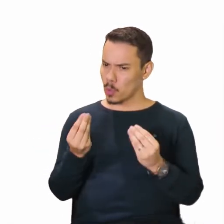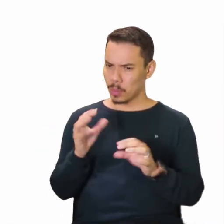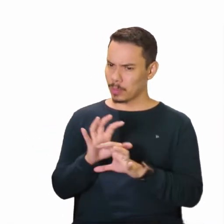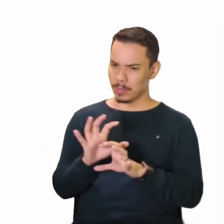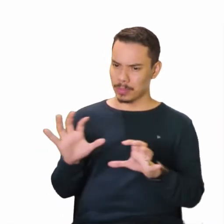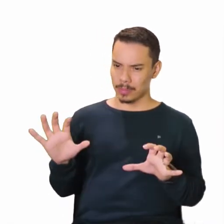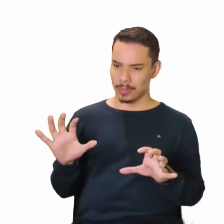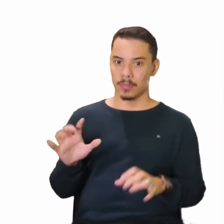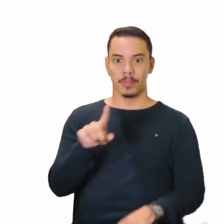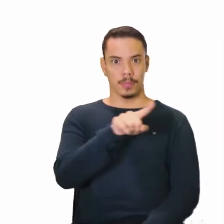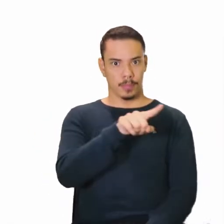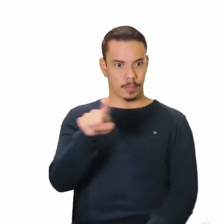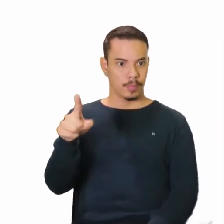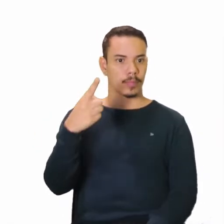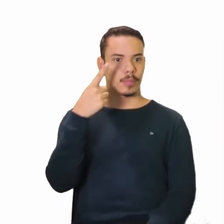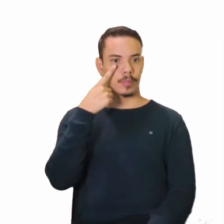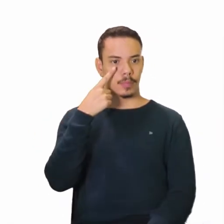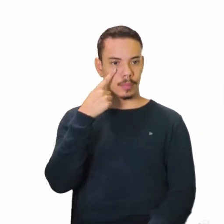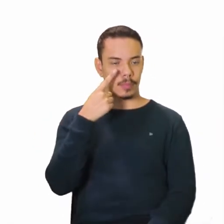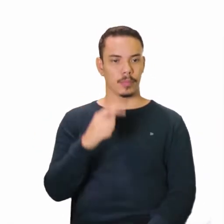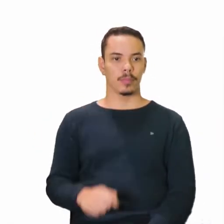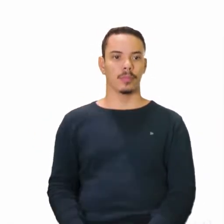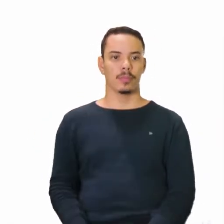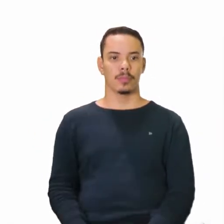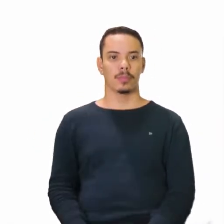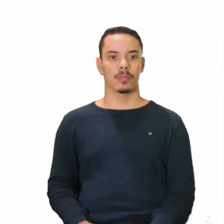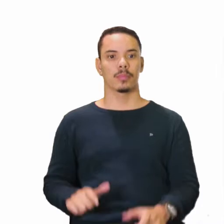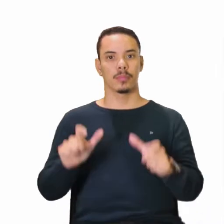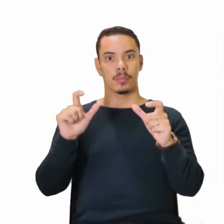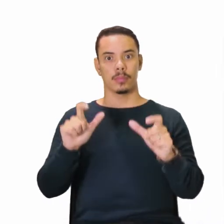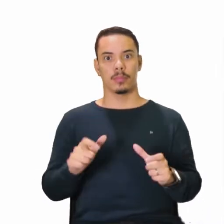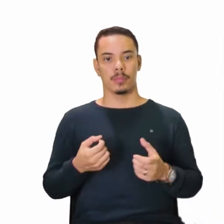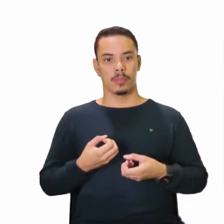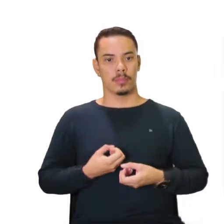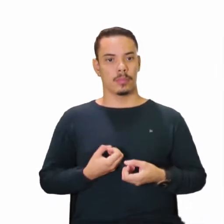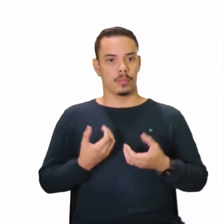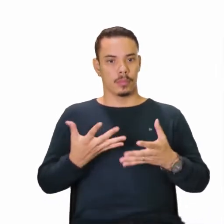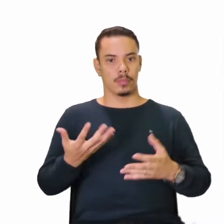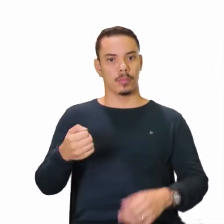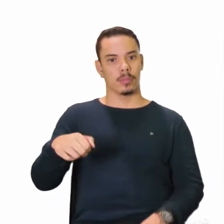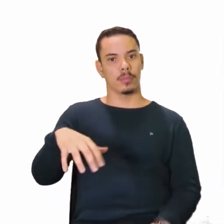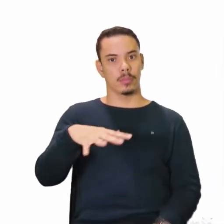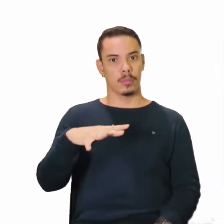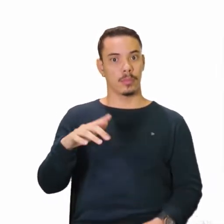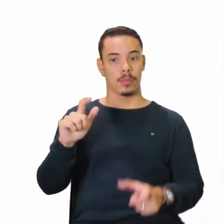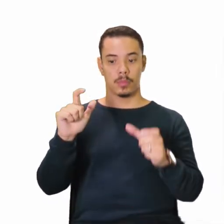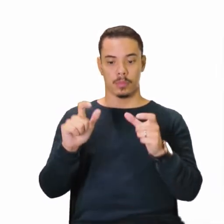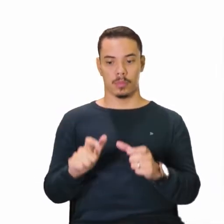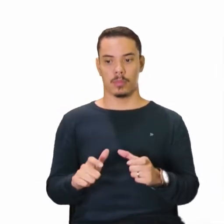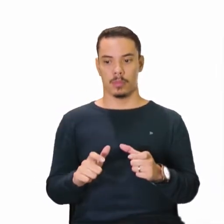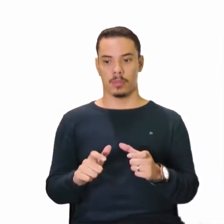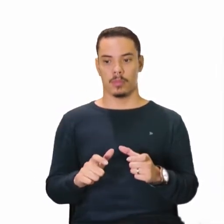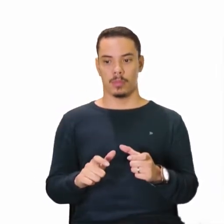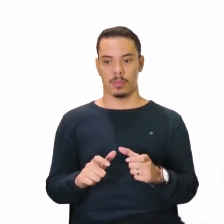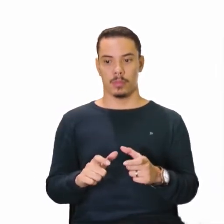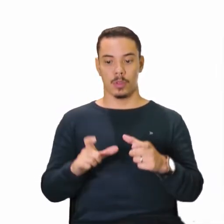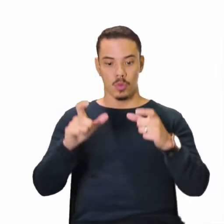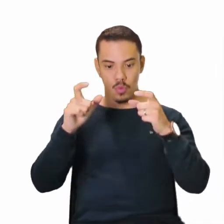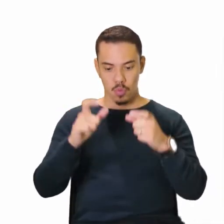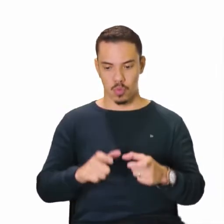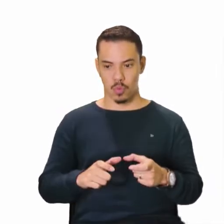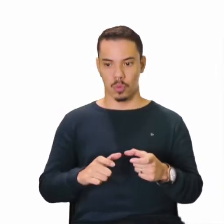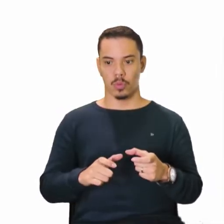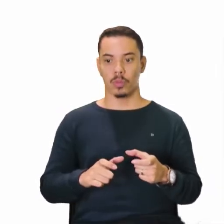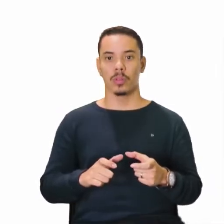você observar, ó. Onde expressa circunstância de lugar. Onde